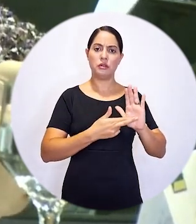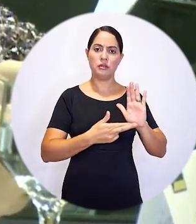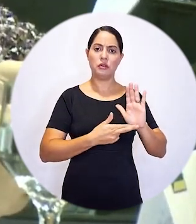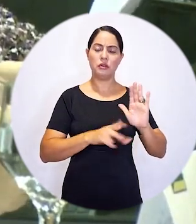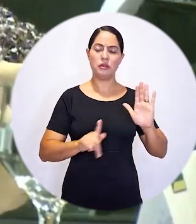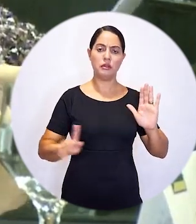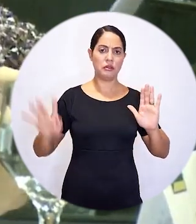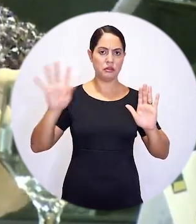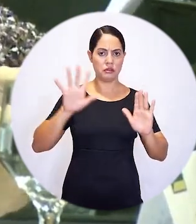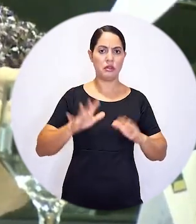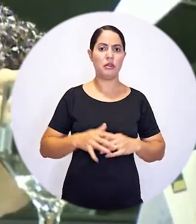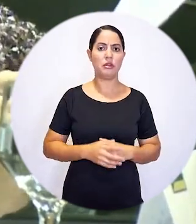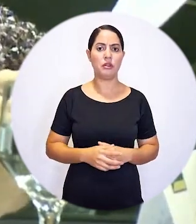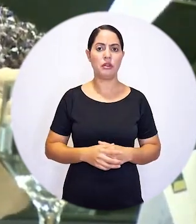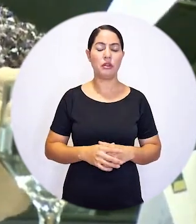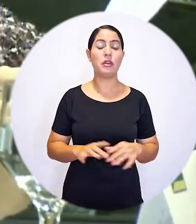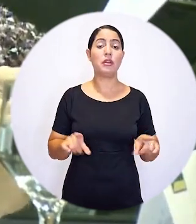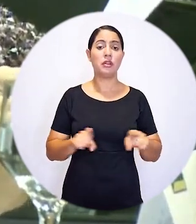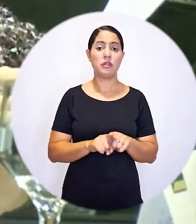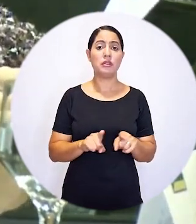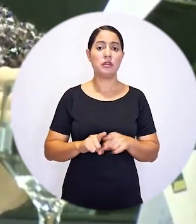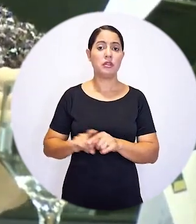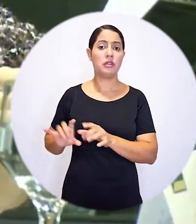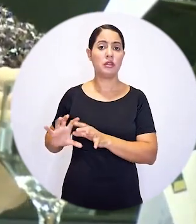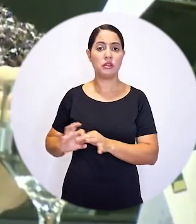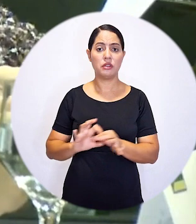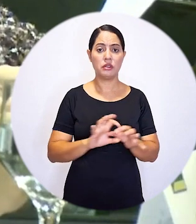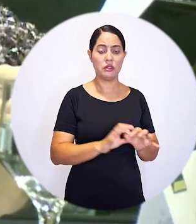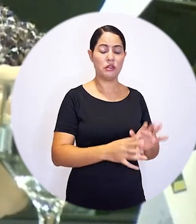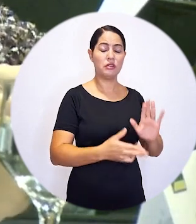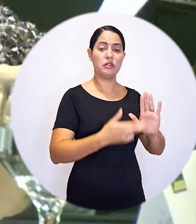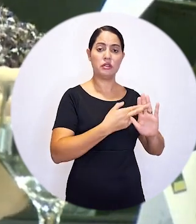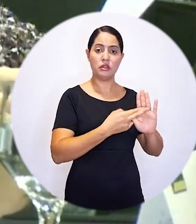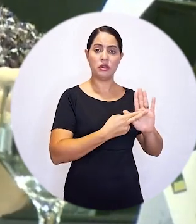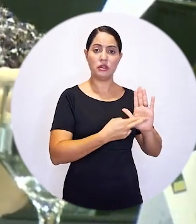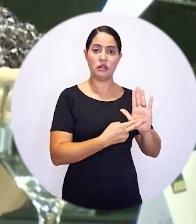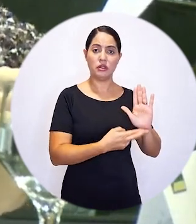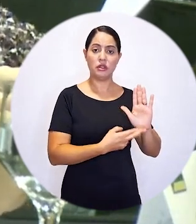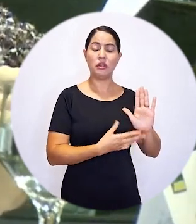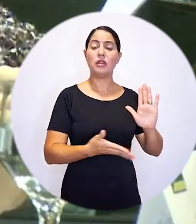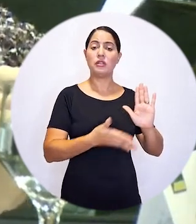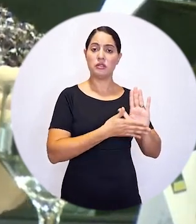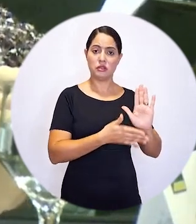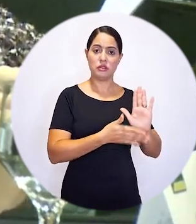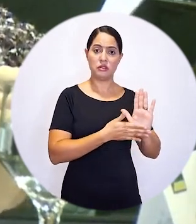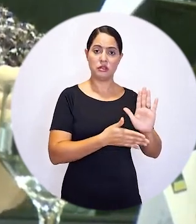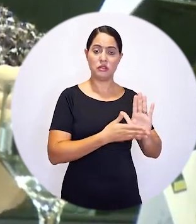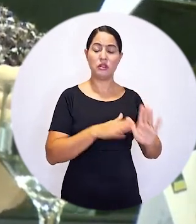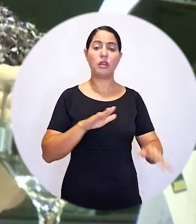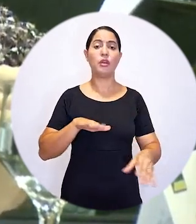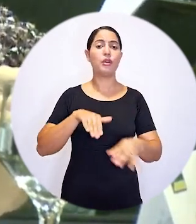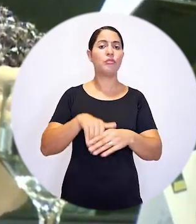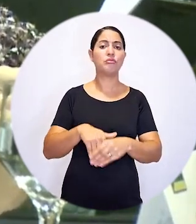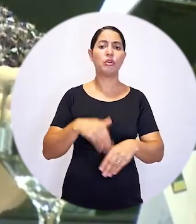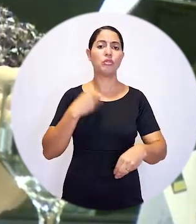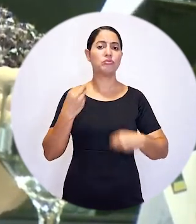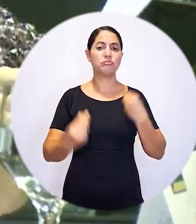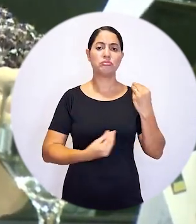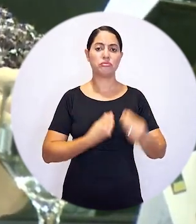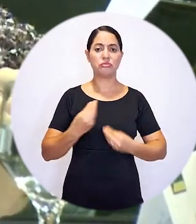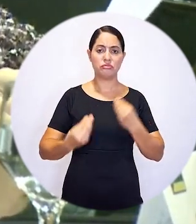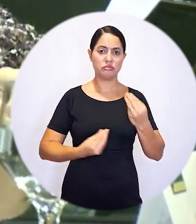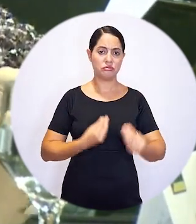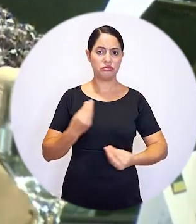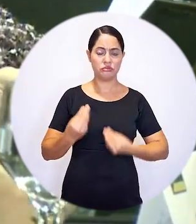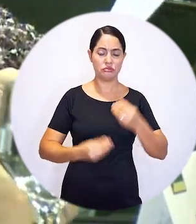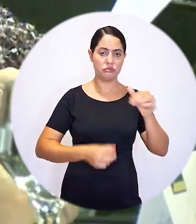Geral. Quanto ao mérito, esta relatoria incorpora todos os fundamentos expostos na proposição, emitindo voto